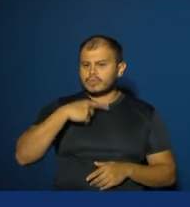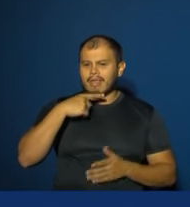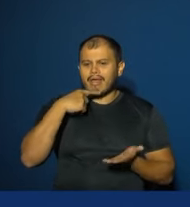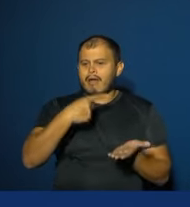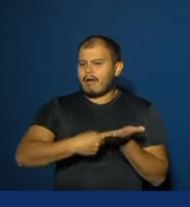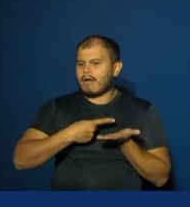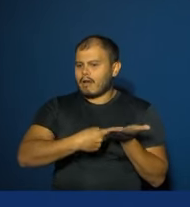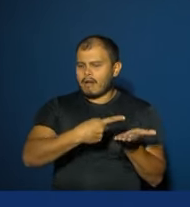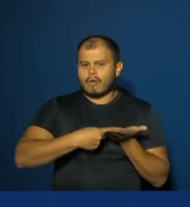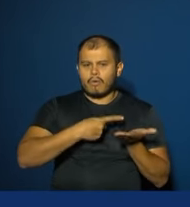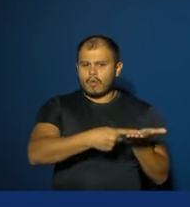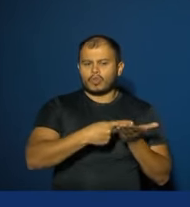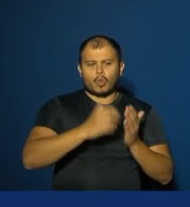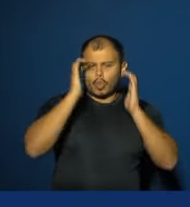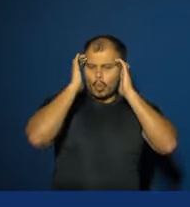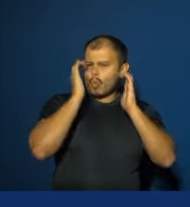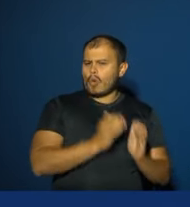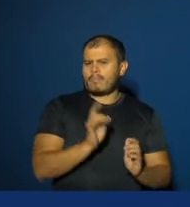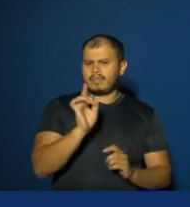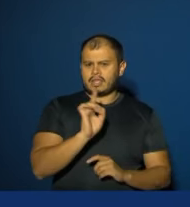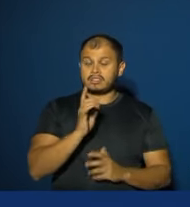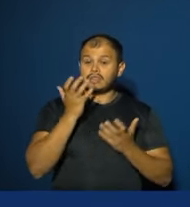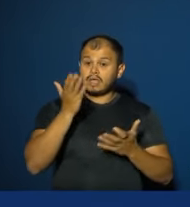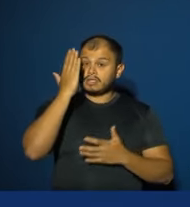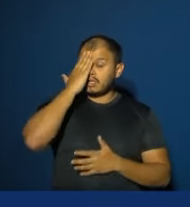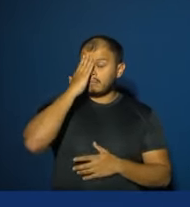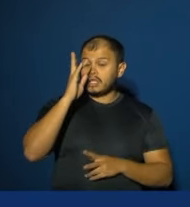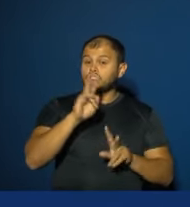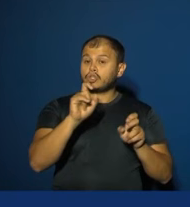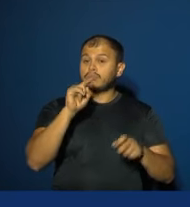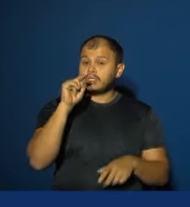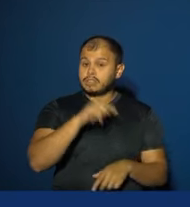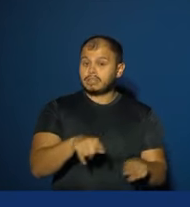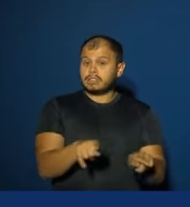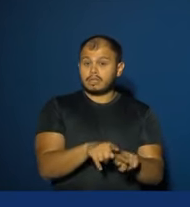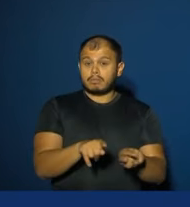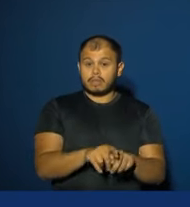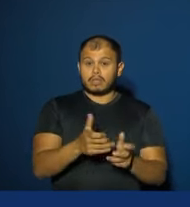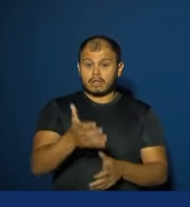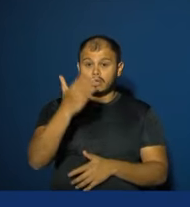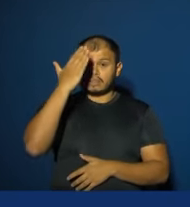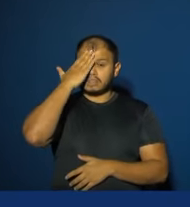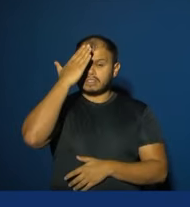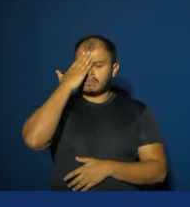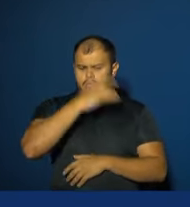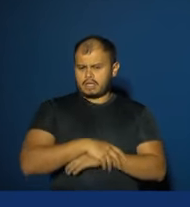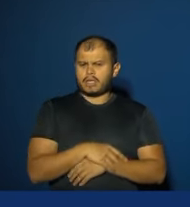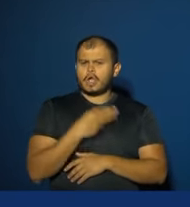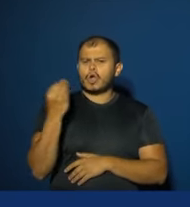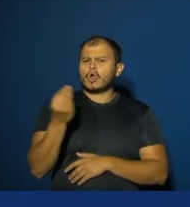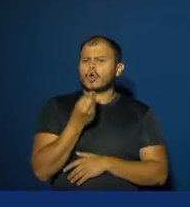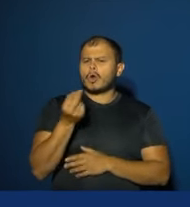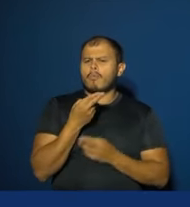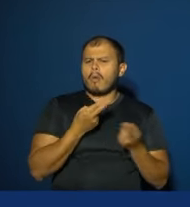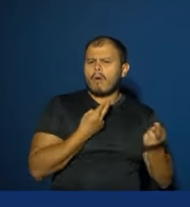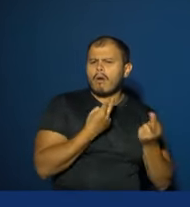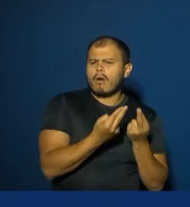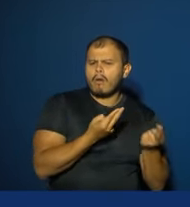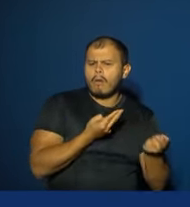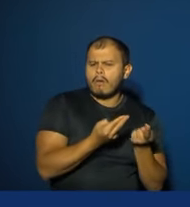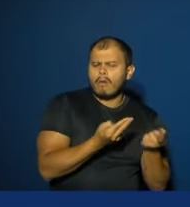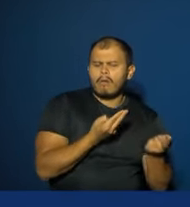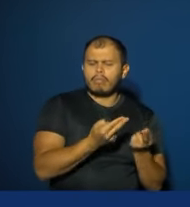acordos mútuos. Queria lhe ouvir um pouco a respeito disso e saber como fica essa relação do executivo